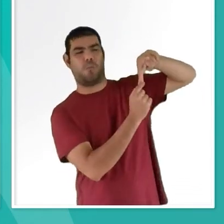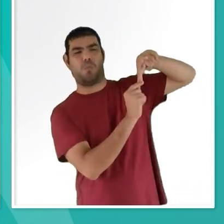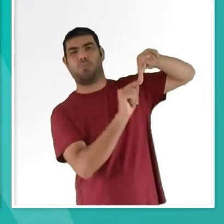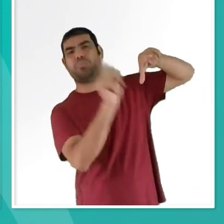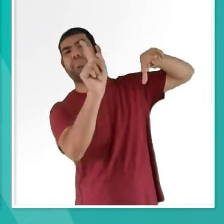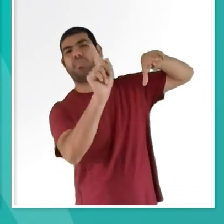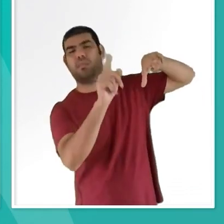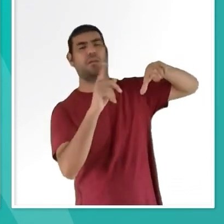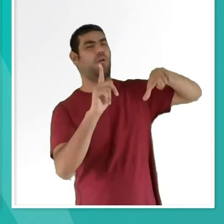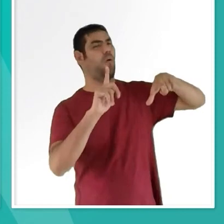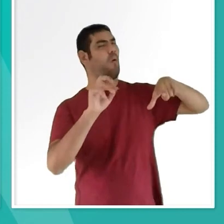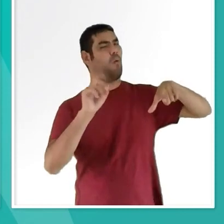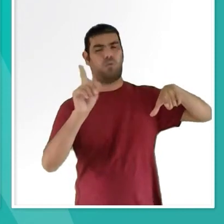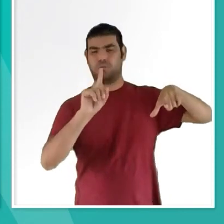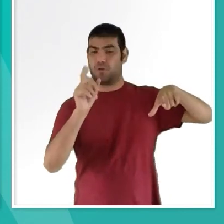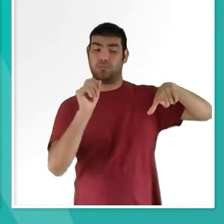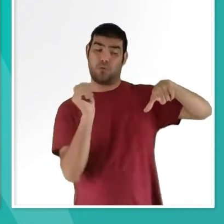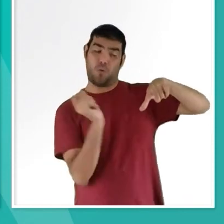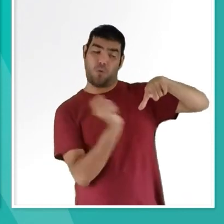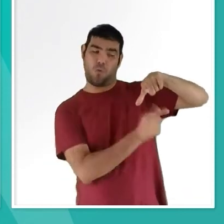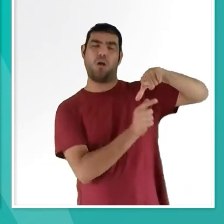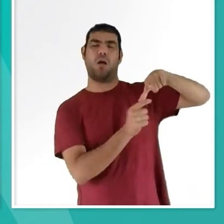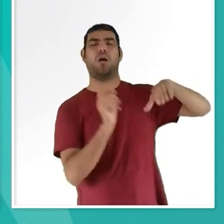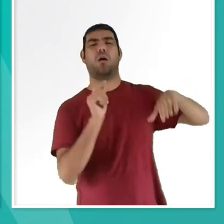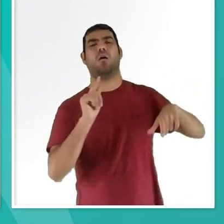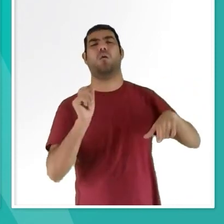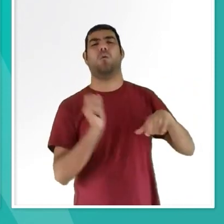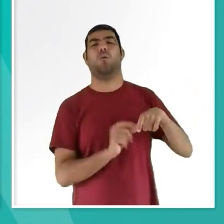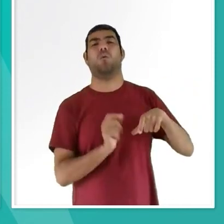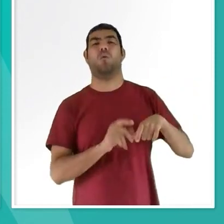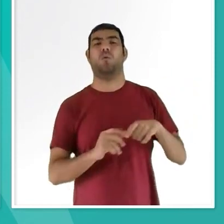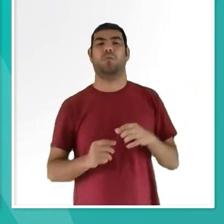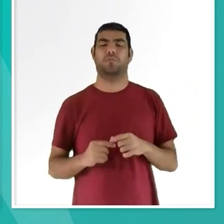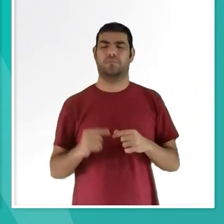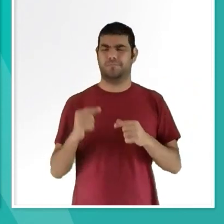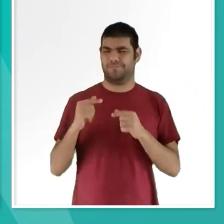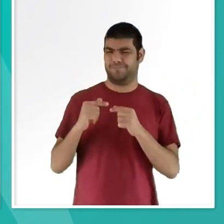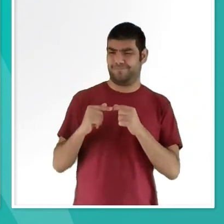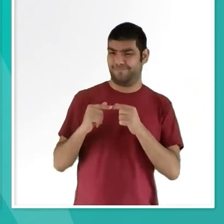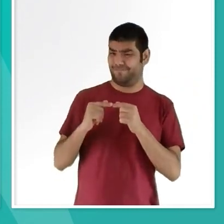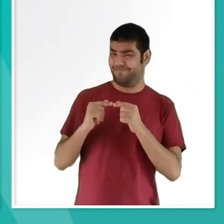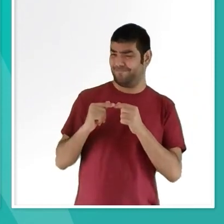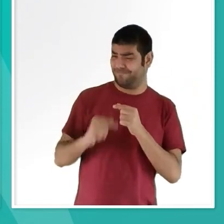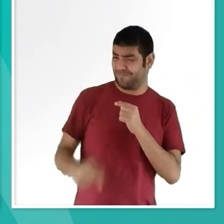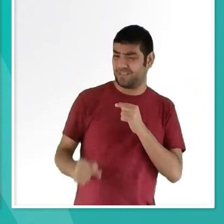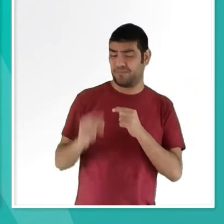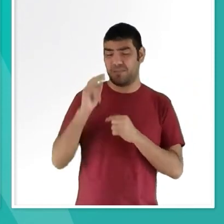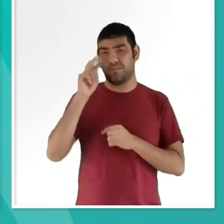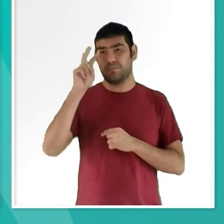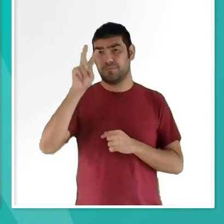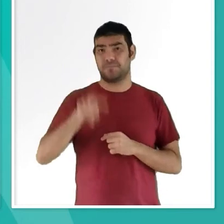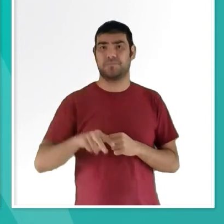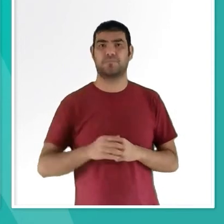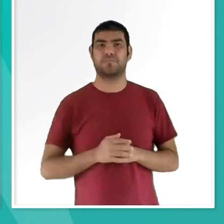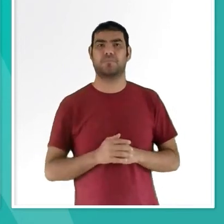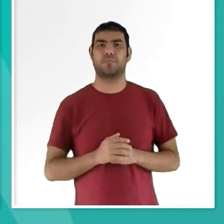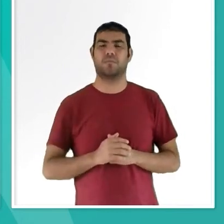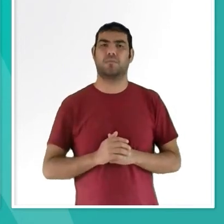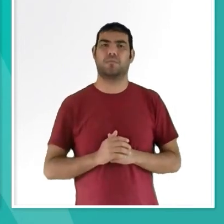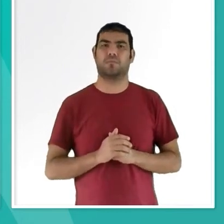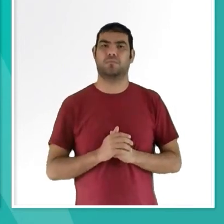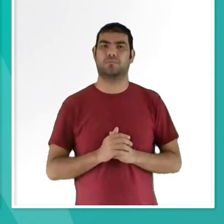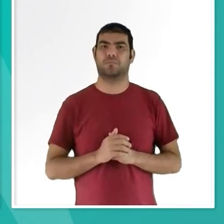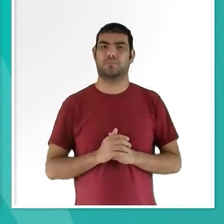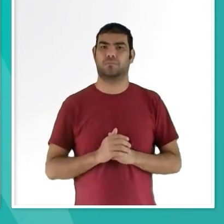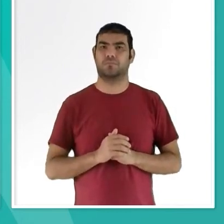quando ultrapassa a linha. O impedimento acontece quando o atacante se encontra entre